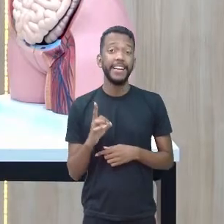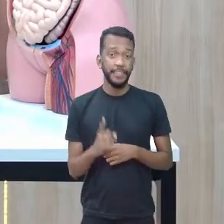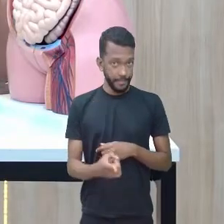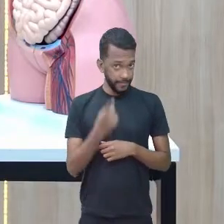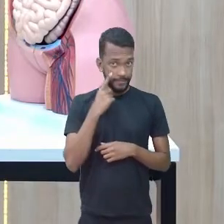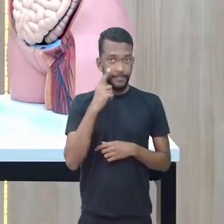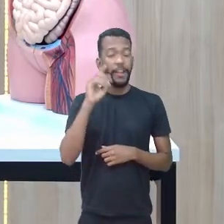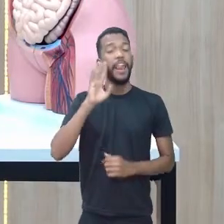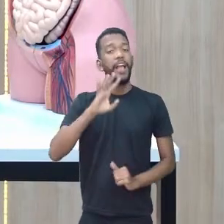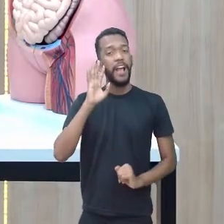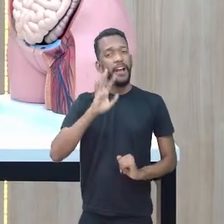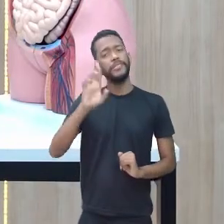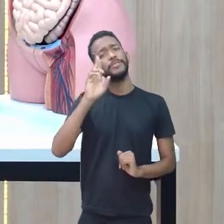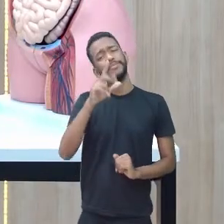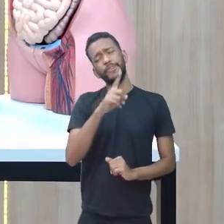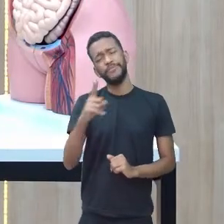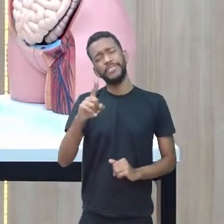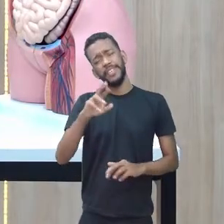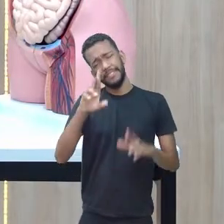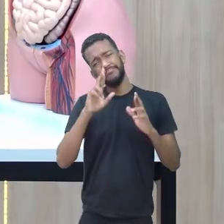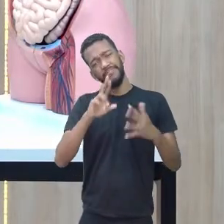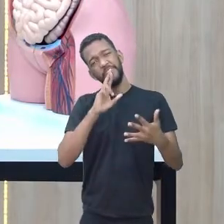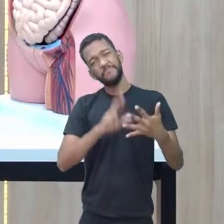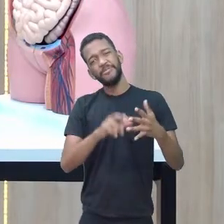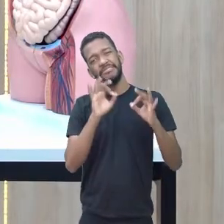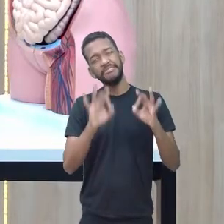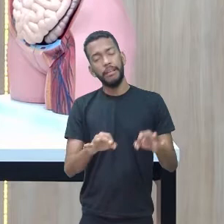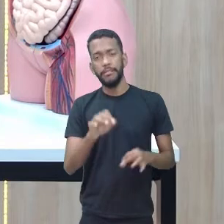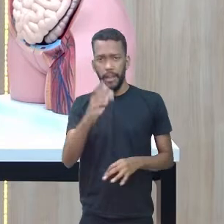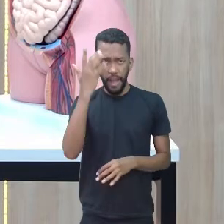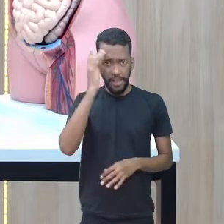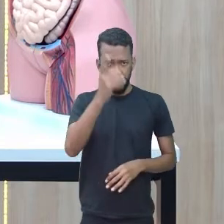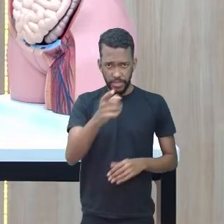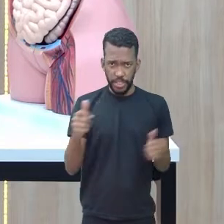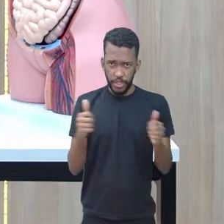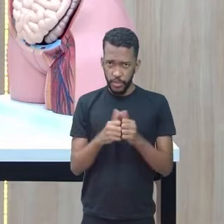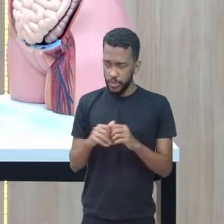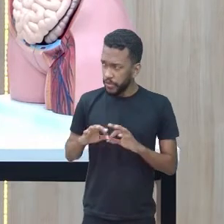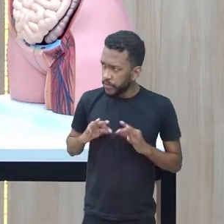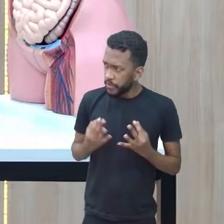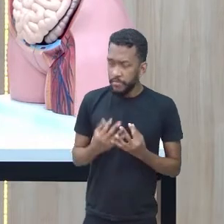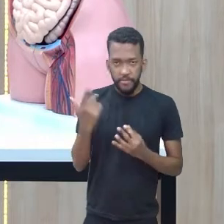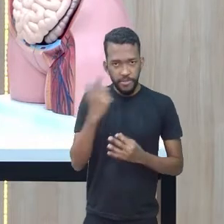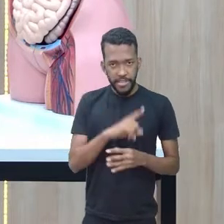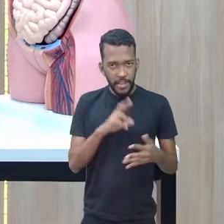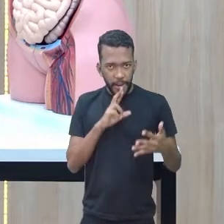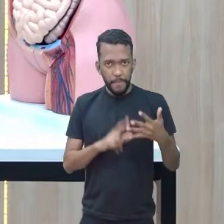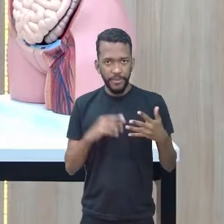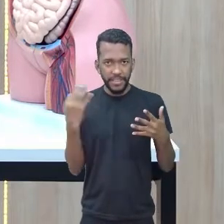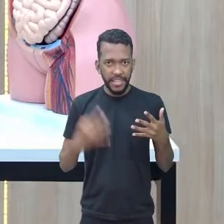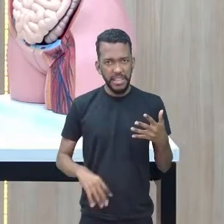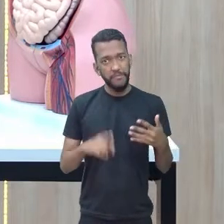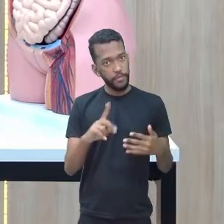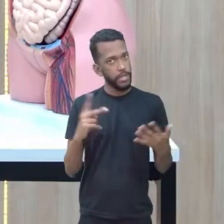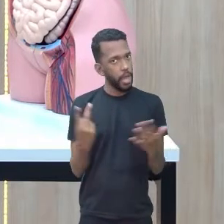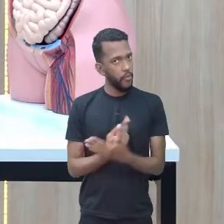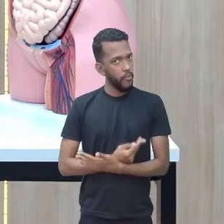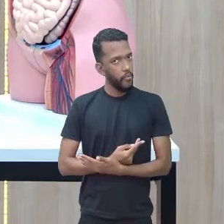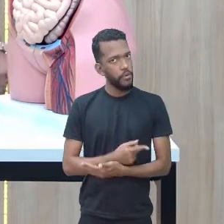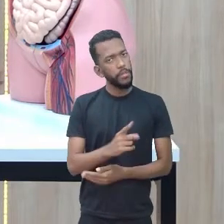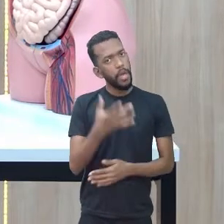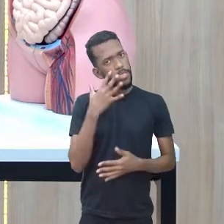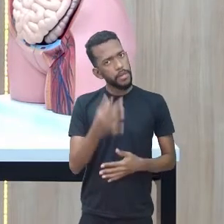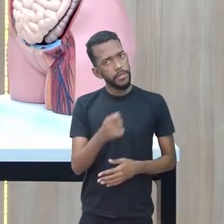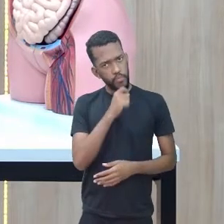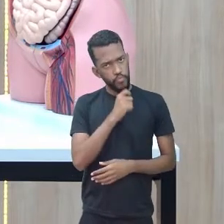que legal. Eu espero que vocês tenham acertado. Será que alguém aí que está junto de vocês conseguiu acertar e você não? Prestou atenção